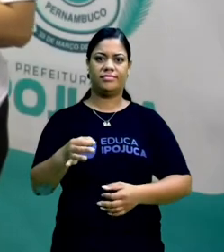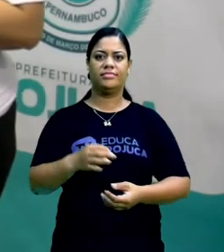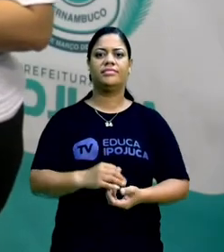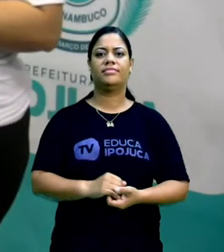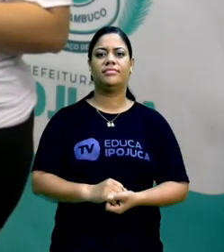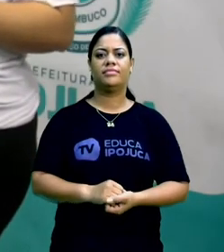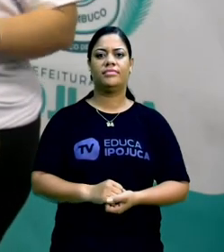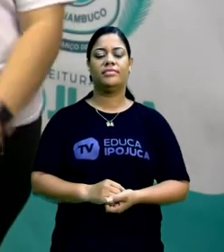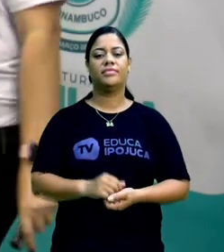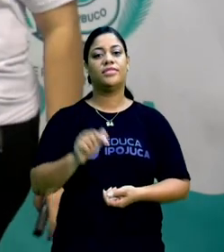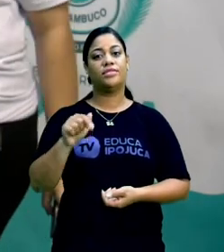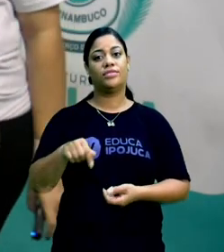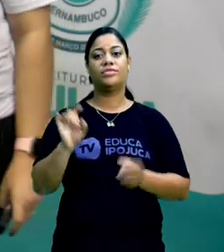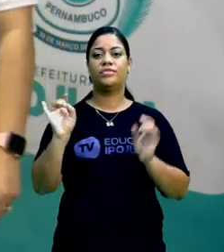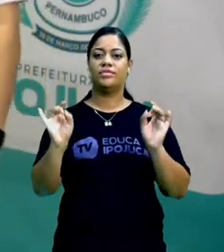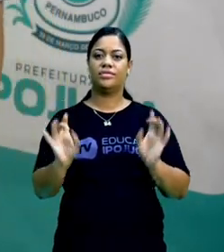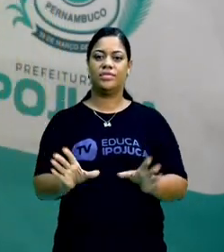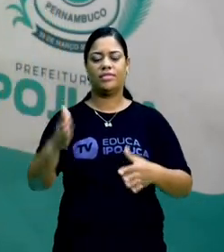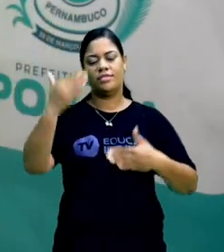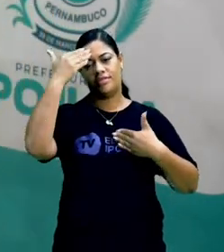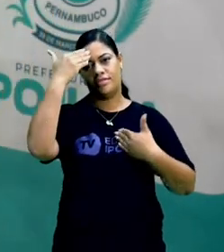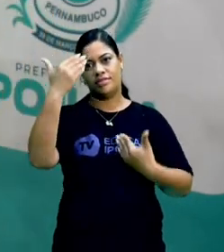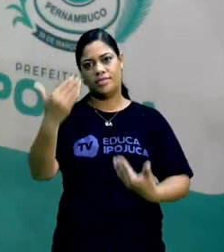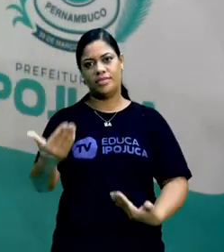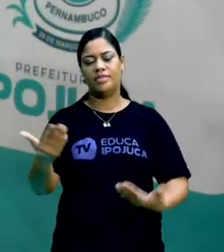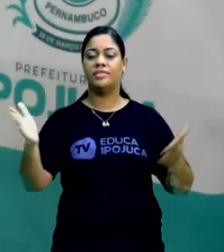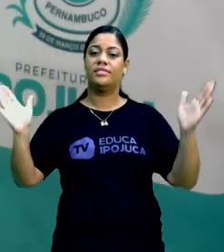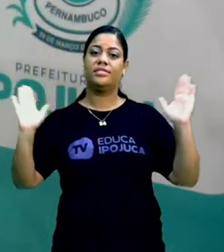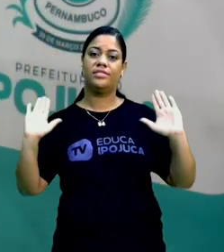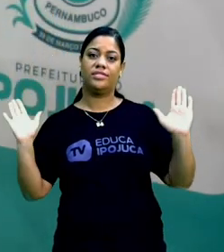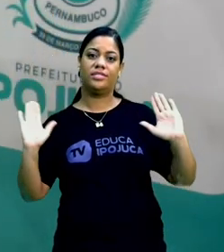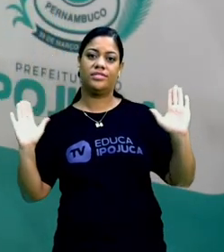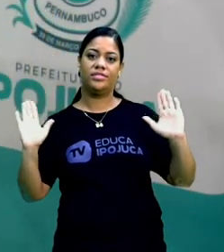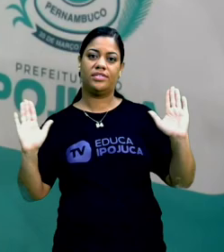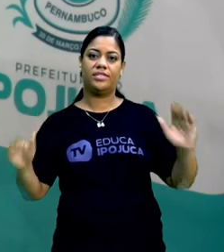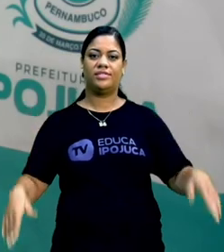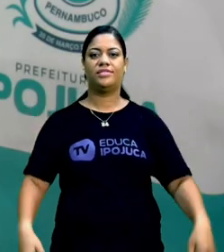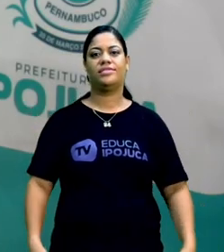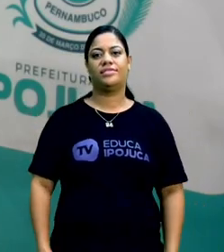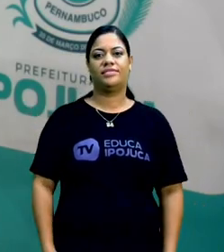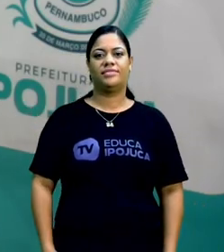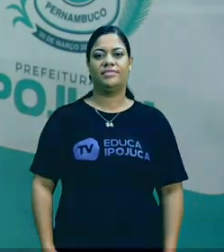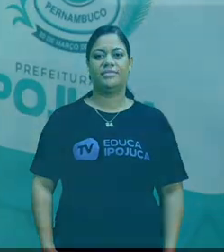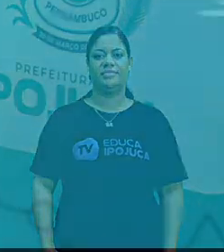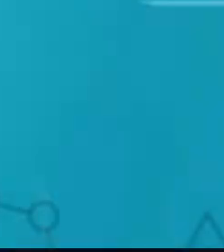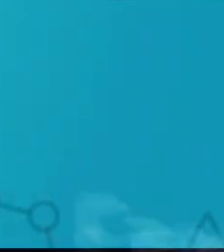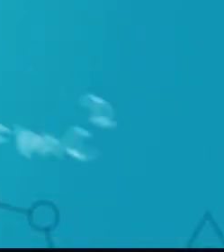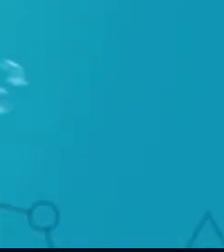E por hoje é só. Muito obrigada. Até a próxima aula. Tchau, tchau.